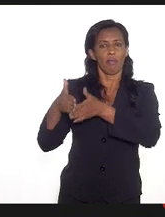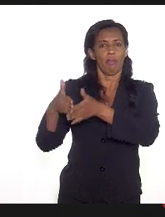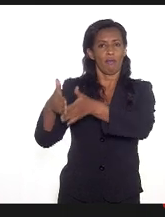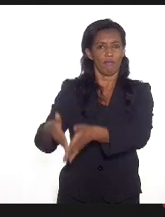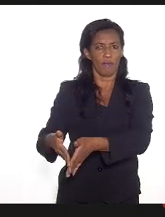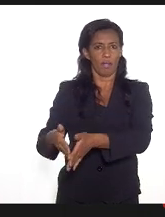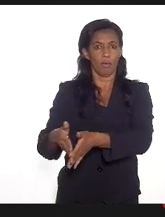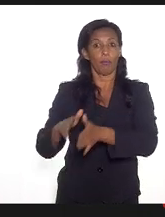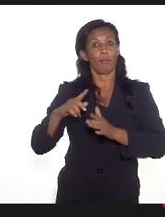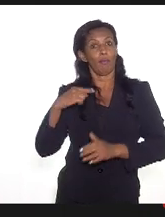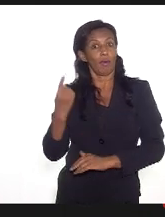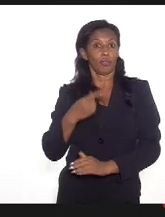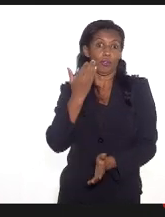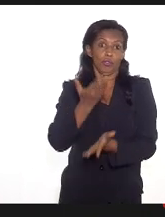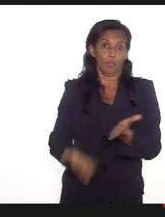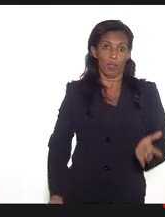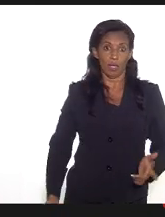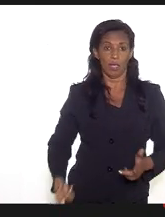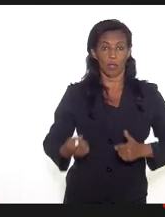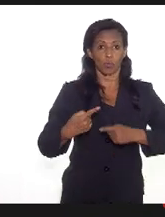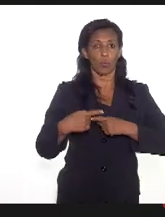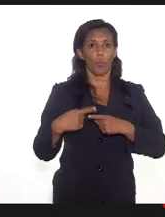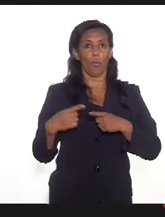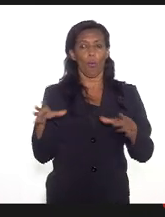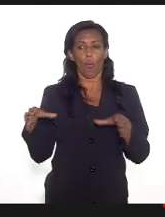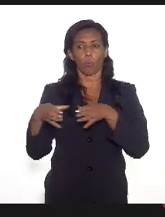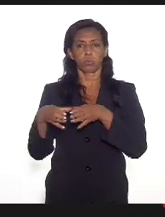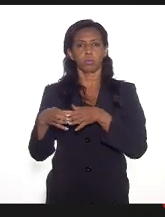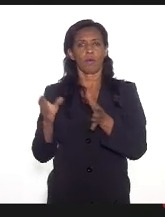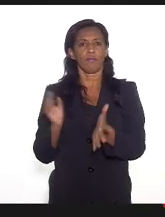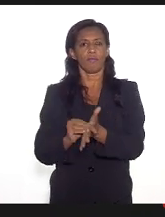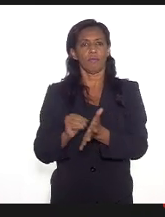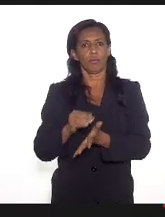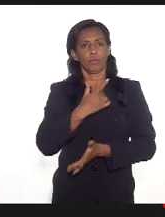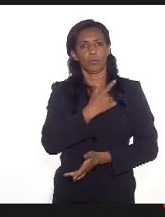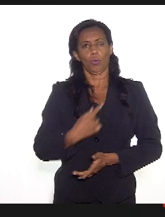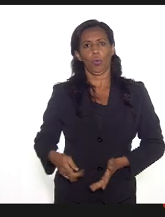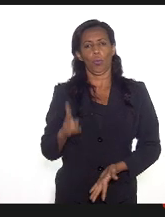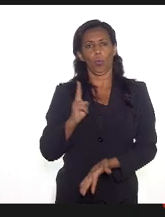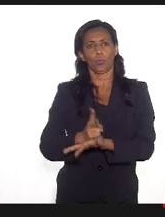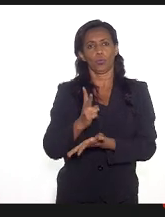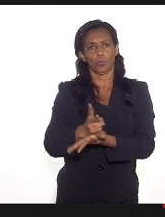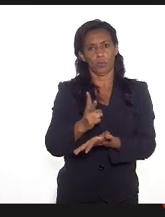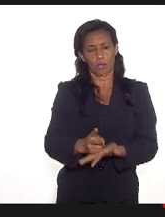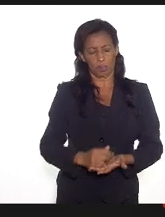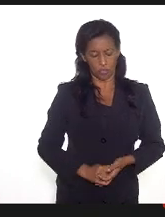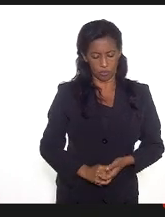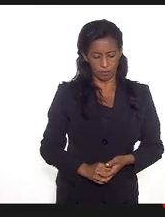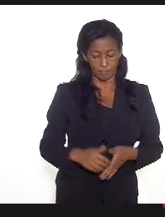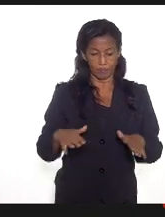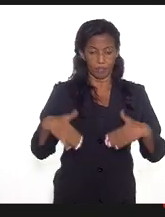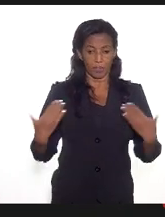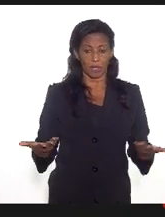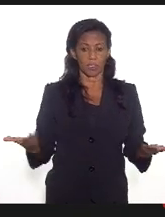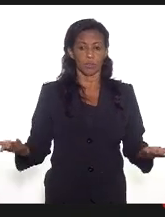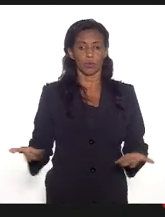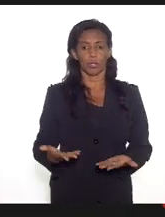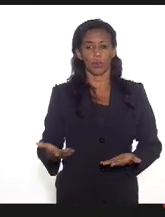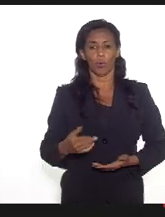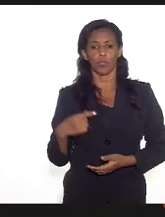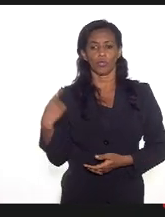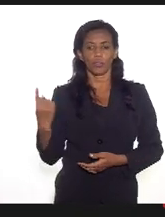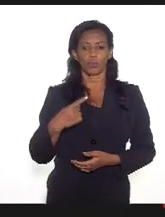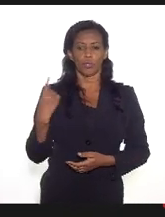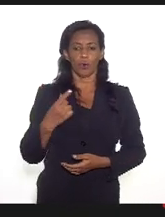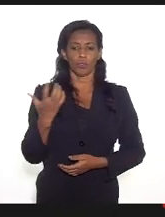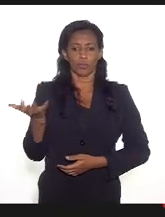equívocos e, principalmente, por uma falta de governança e continuidade. E é isso que nós estamos